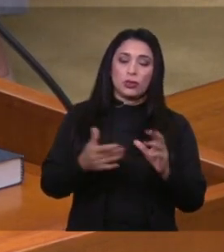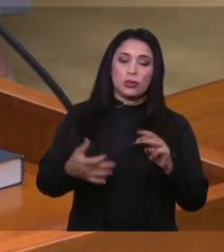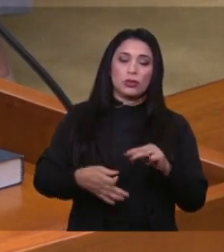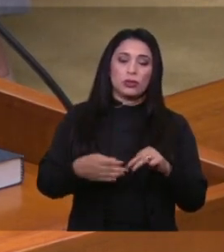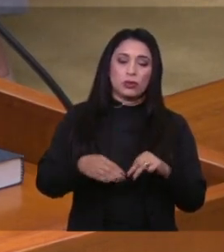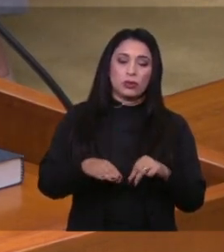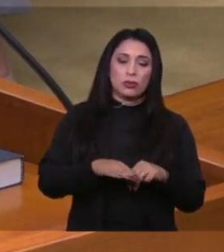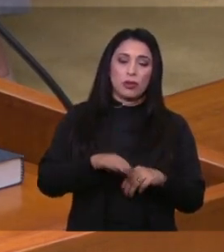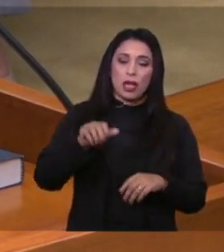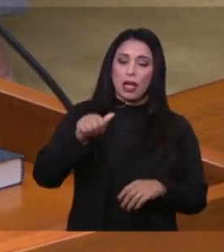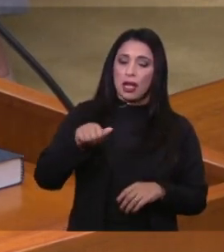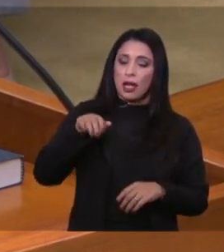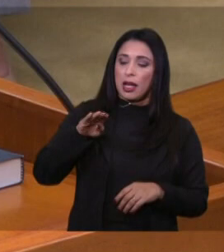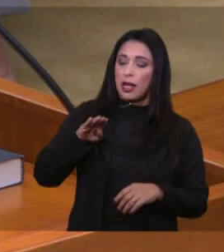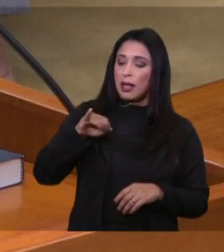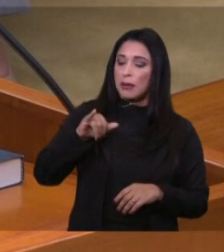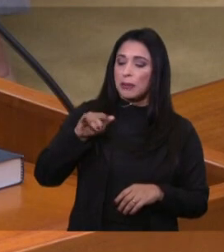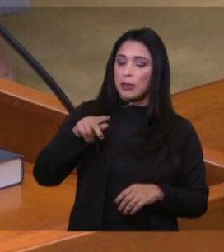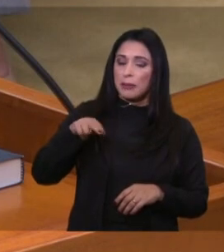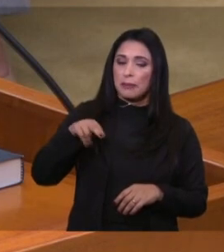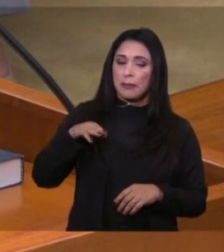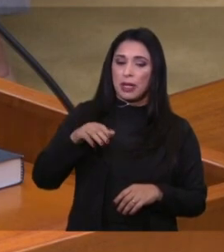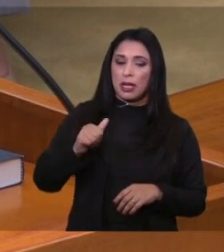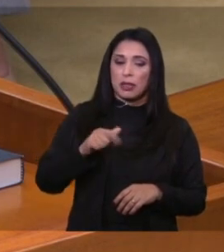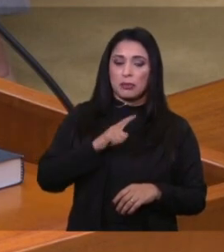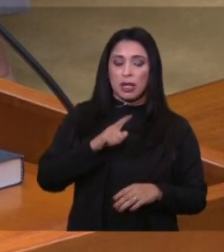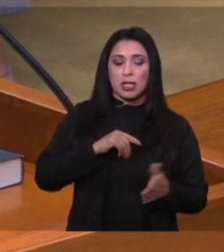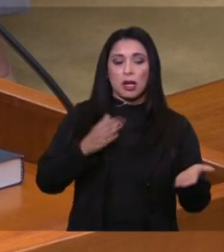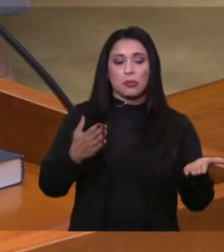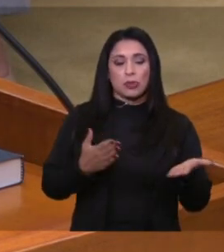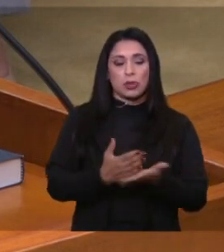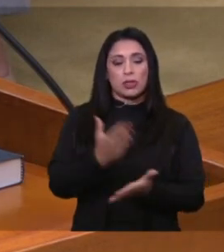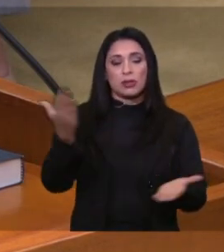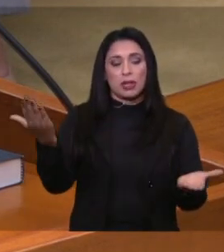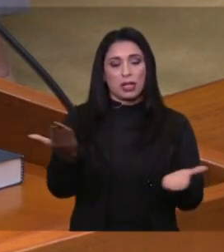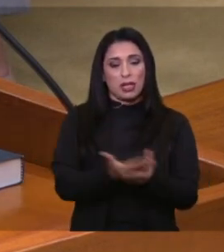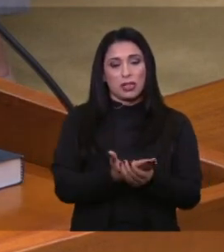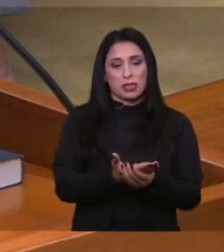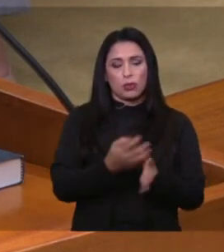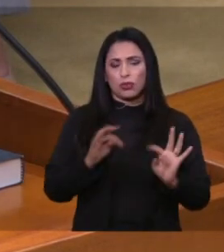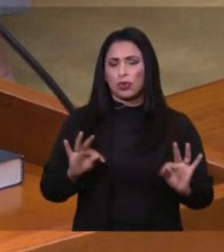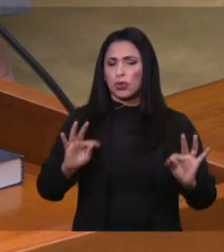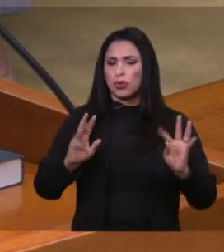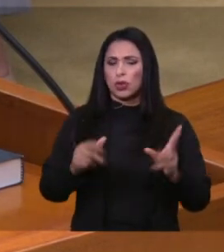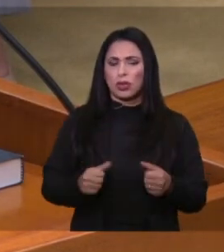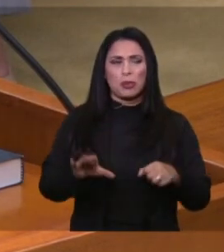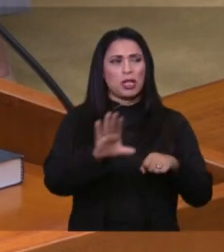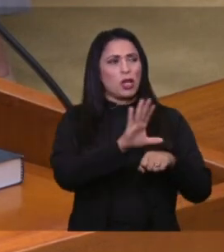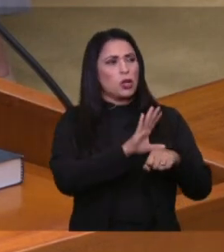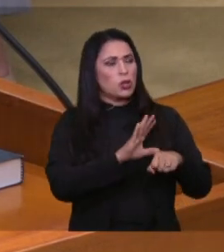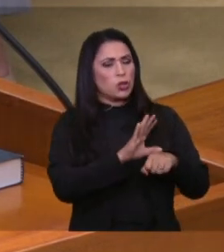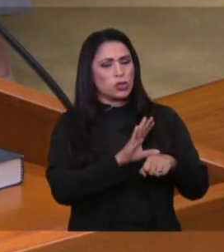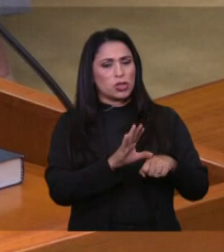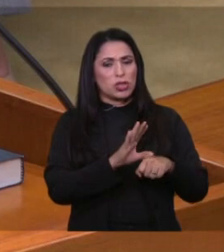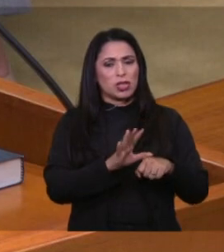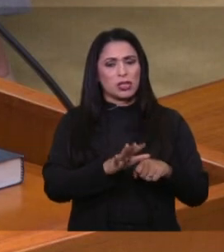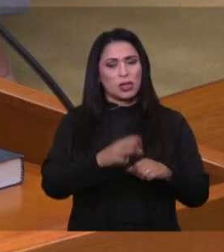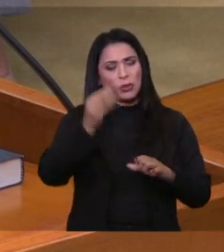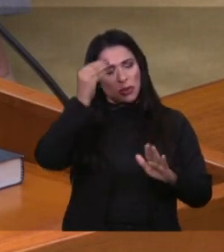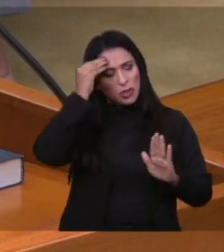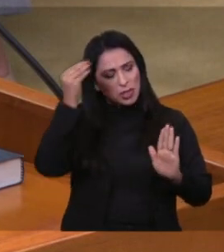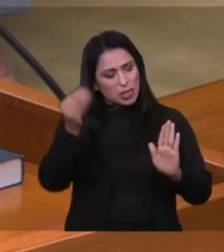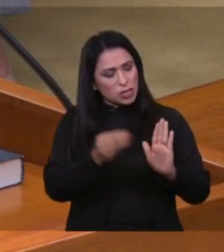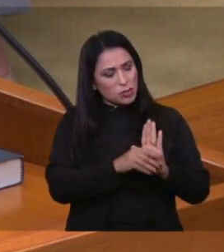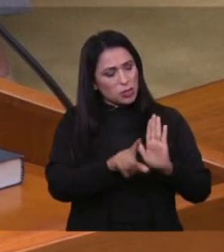a procedência da ADI que ajuizou integralmente, incidindo seja diretamente da Constituição, seja por uma interpretação da